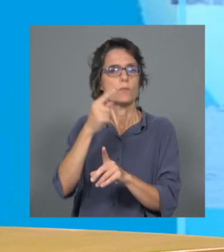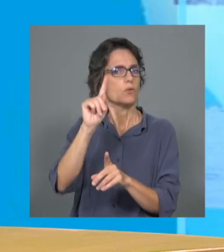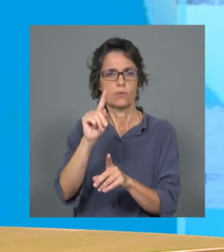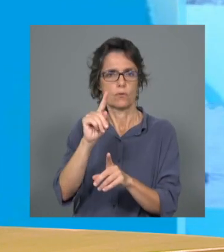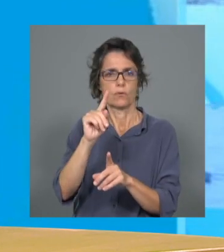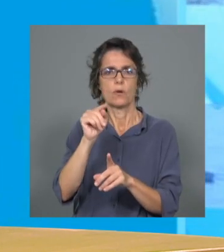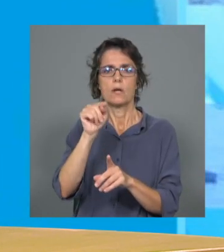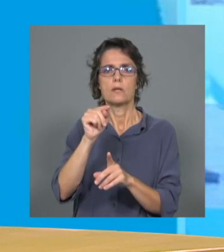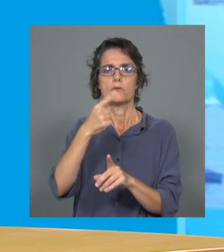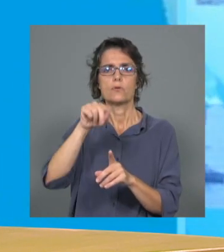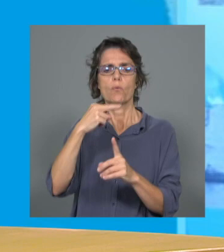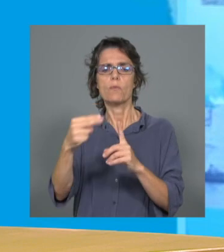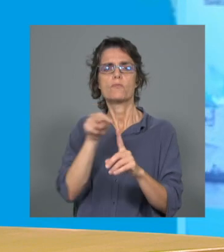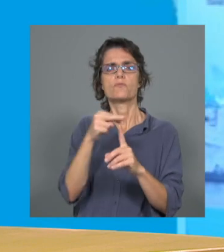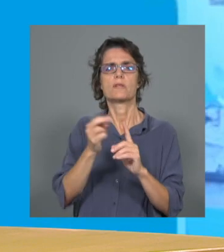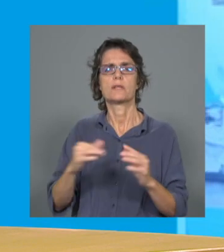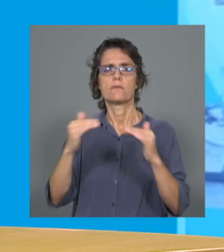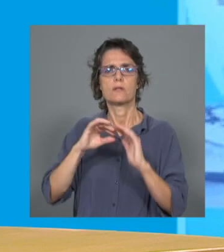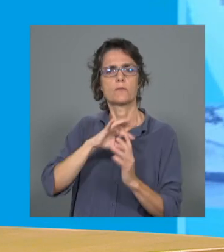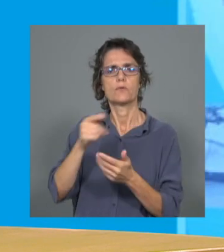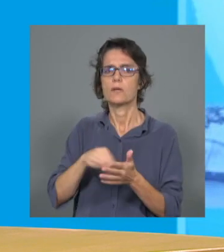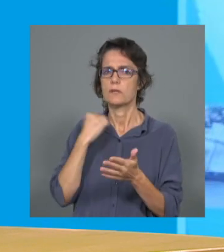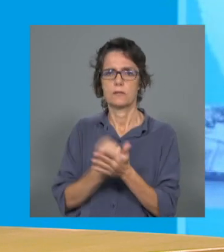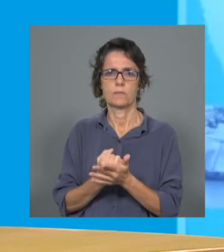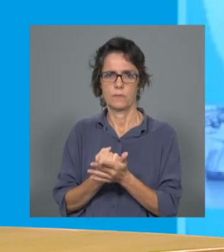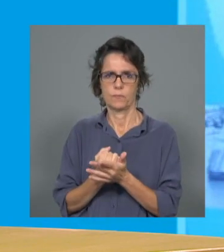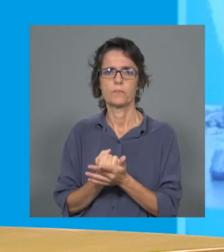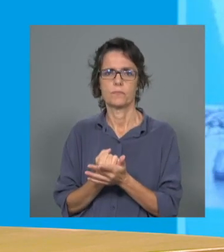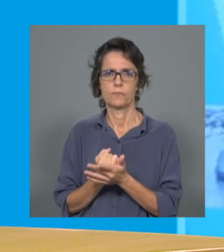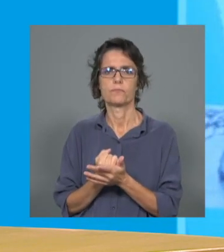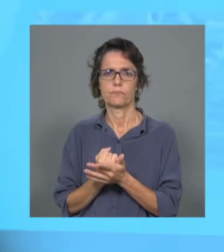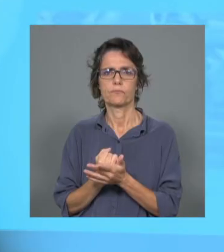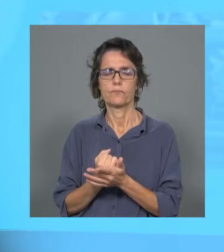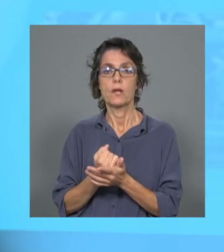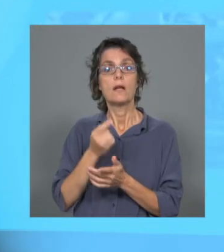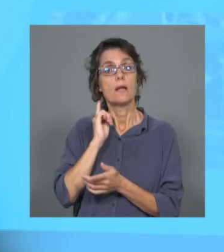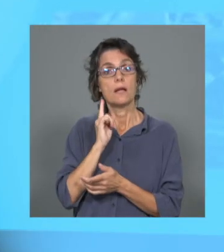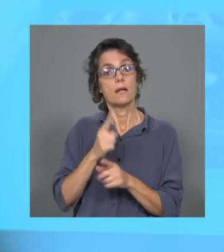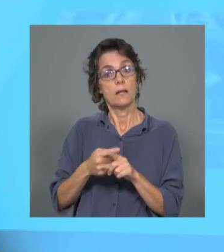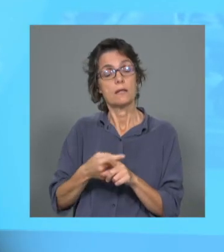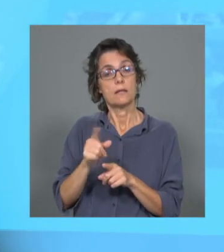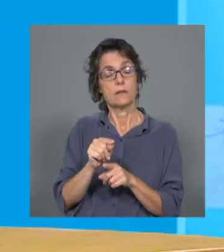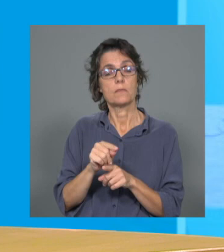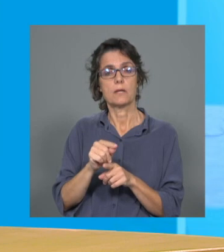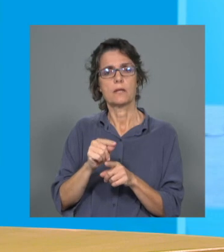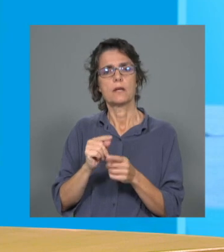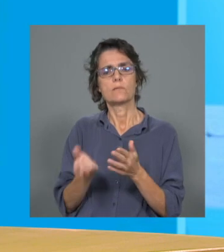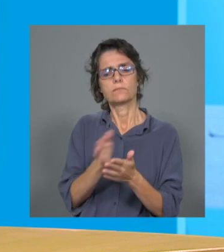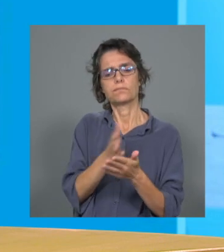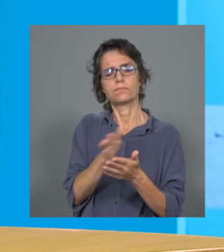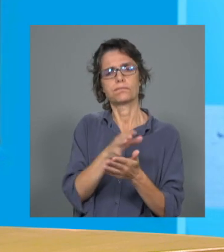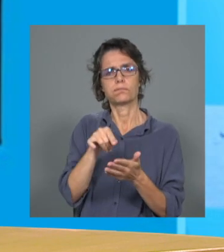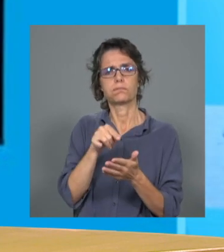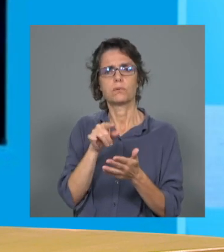Fátima. Tem sempre uma atenção, e é uma atenção para com o mundo. E é muito interessante vermos ao longo das páginas, sobretudo a partir